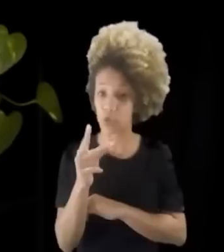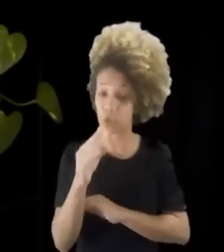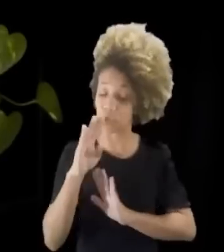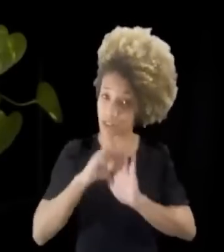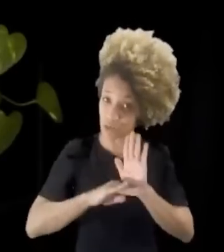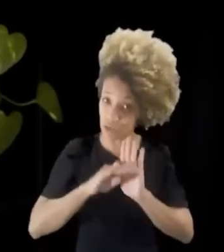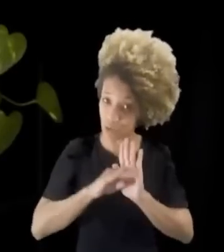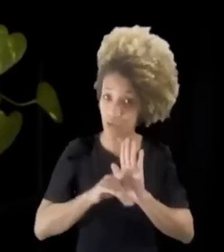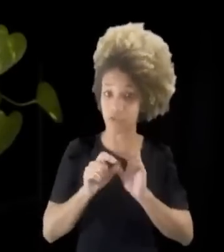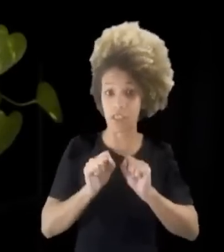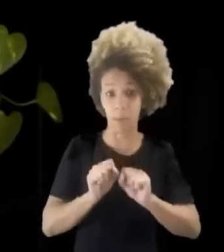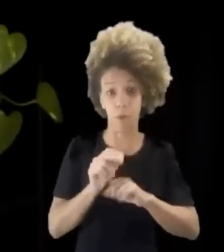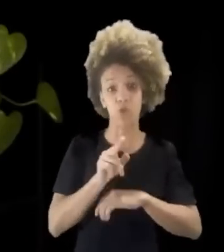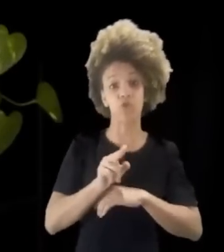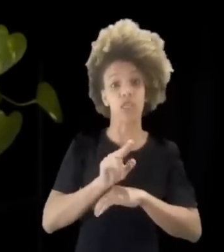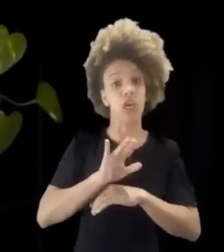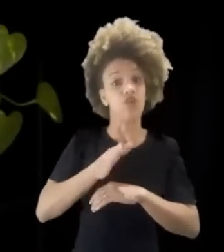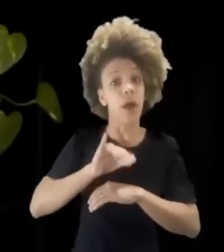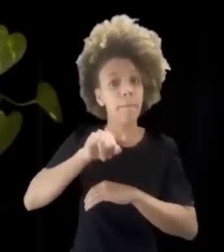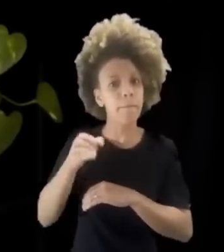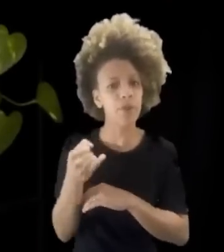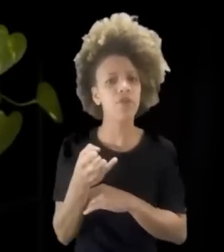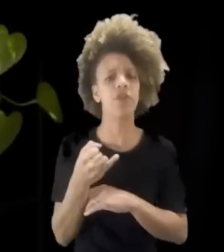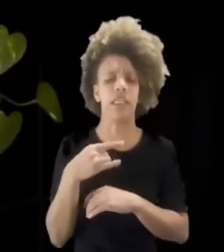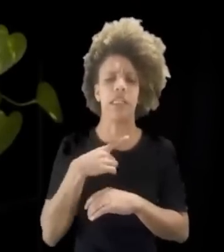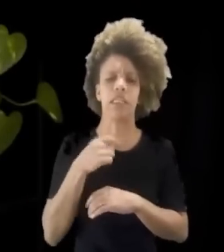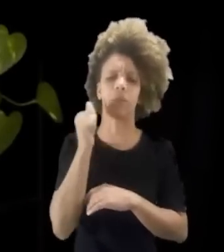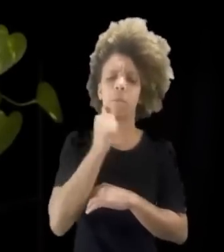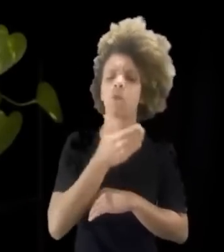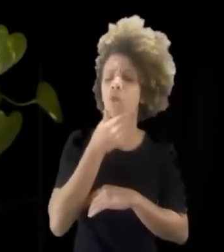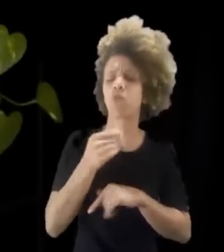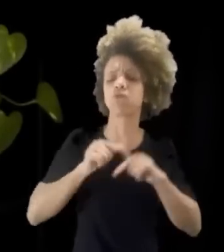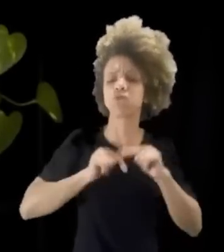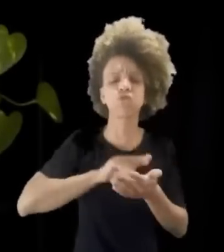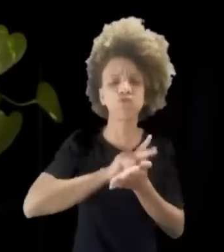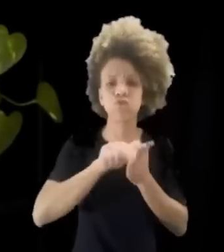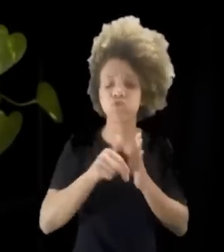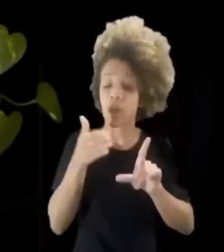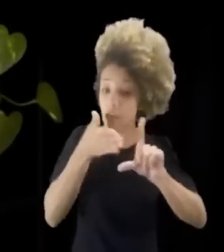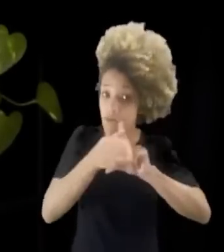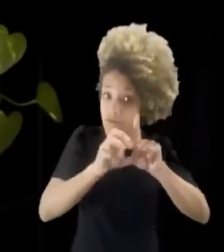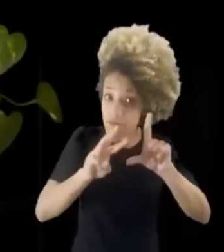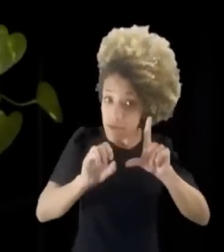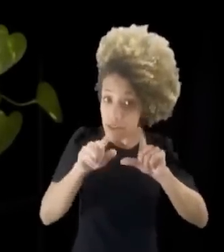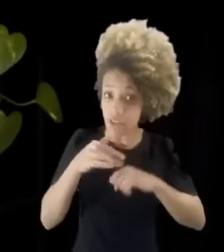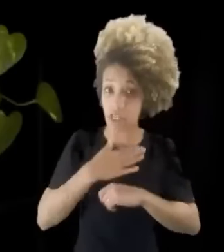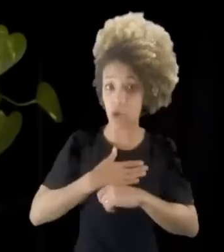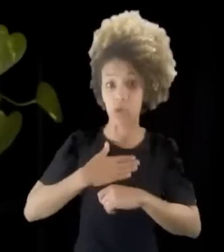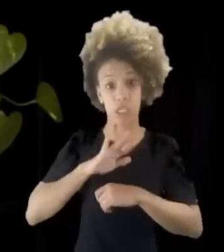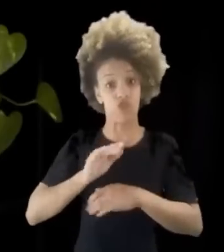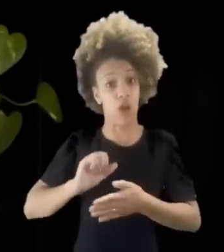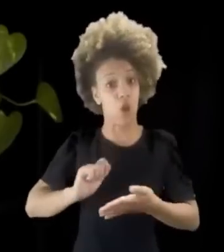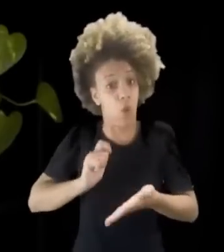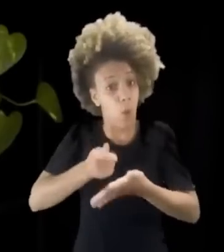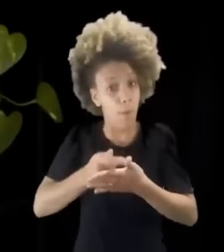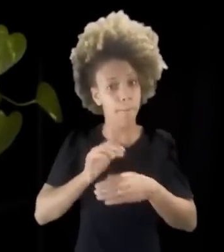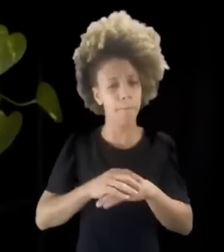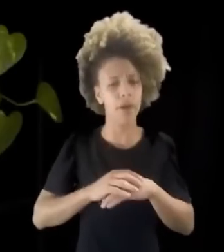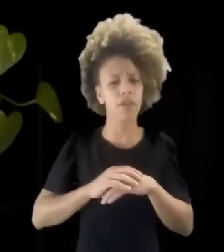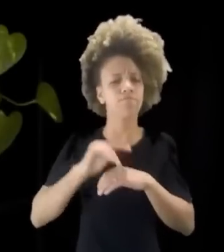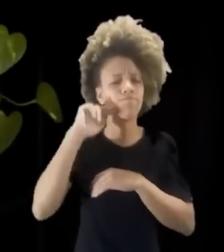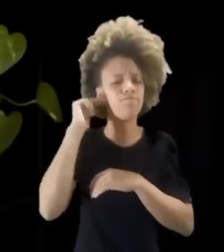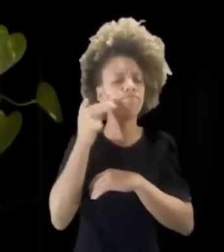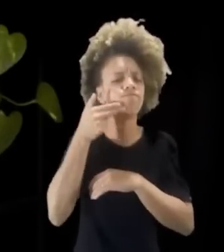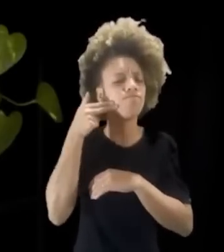meu cupom de desconto você pode utilizar já aproveita telinha feminina linha masculina entra no site da inside se você gostar já compra e garante a cueca